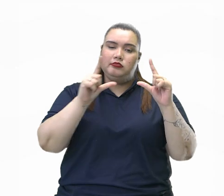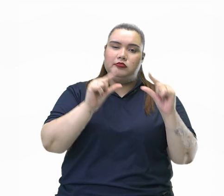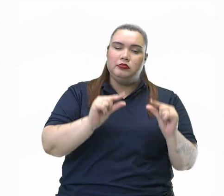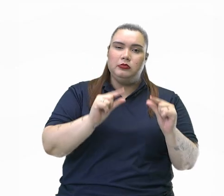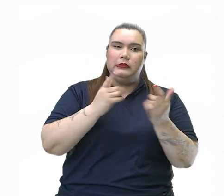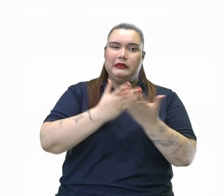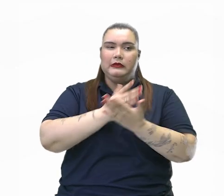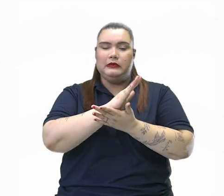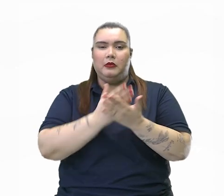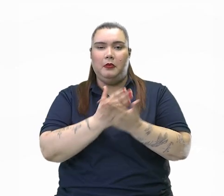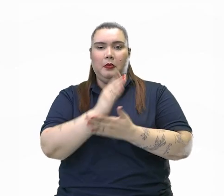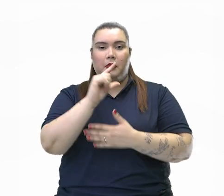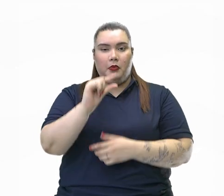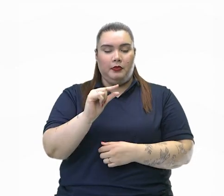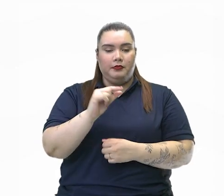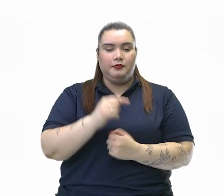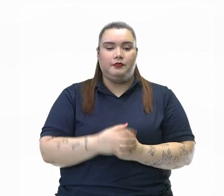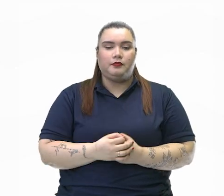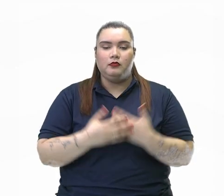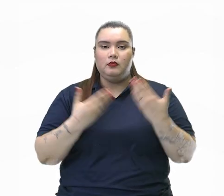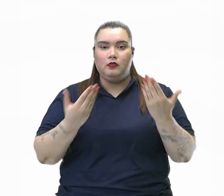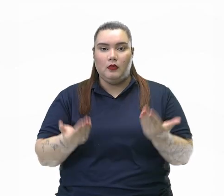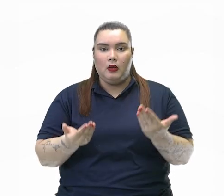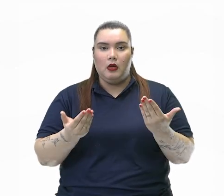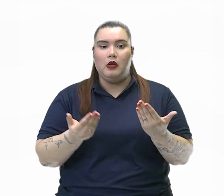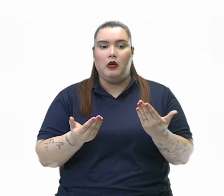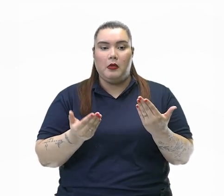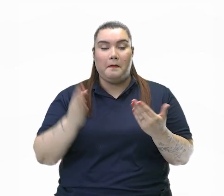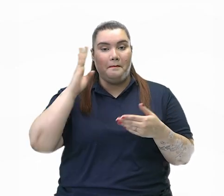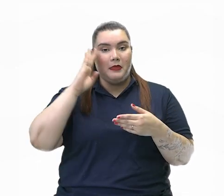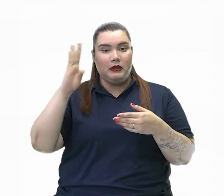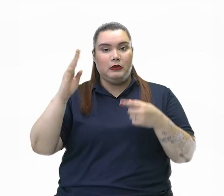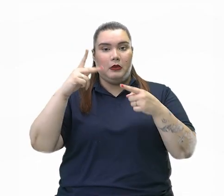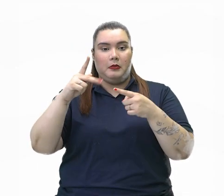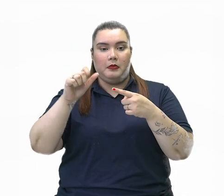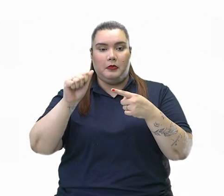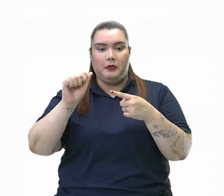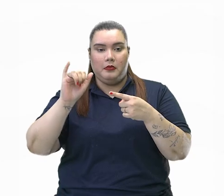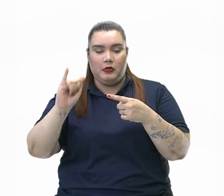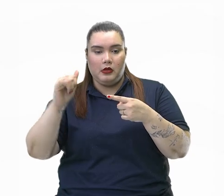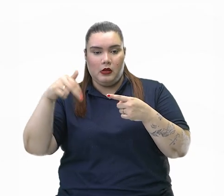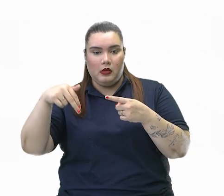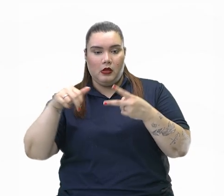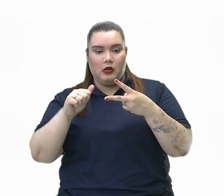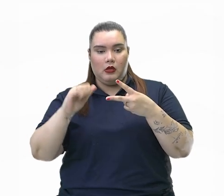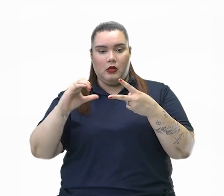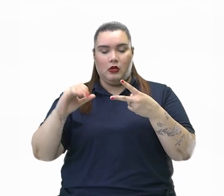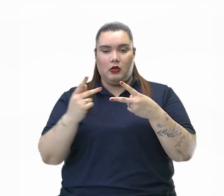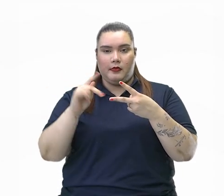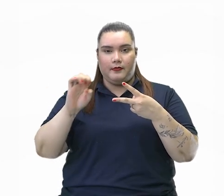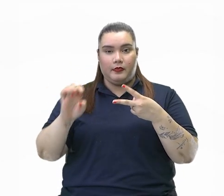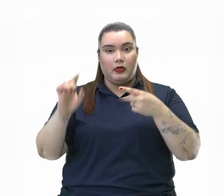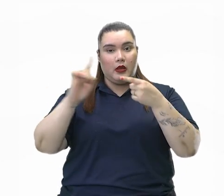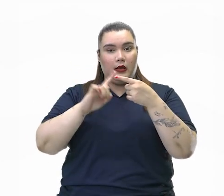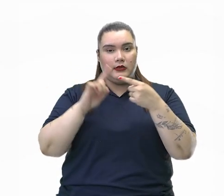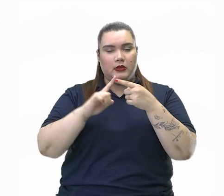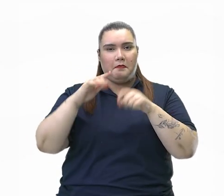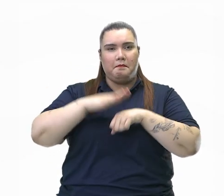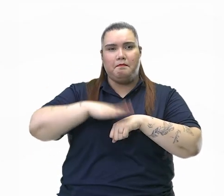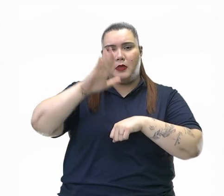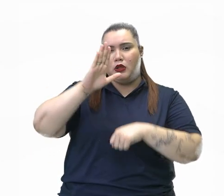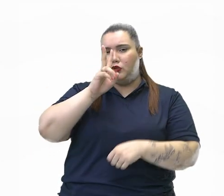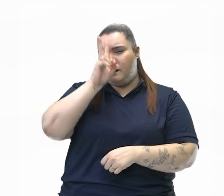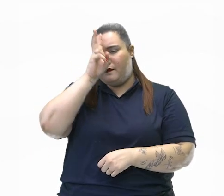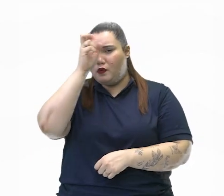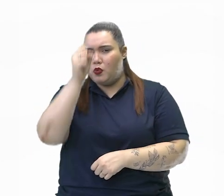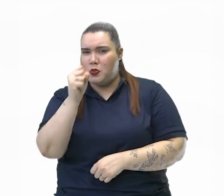aguda. Então, entre uma e outra, tá? Especialmente entre pain and ache, pain ele é mais forte, vamos assim dizer,